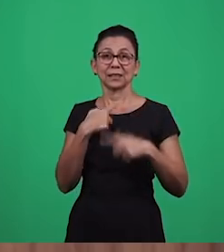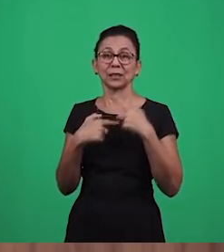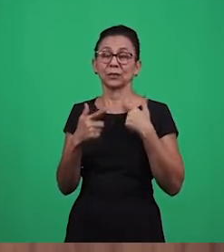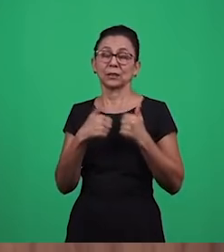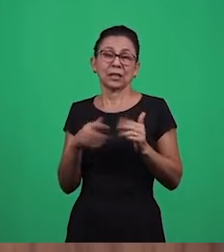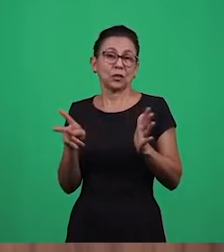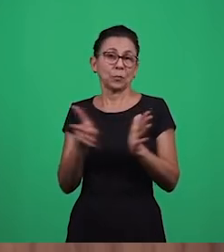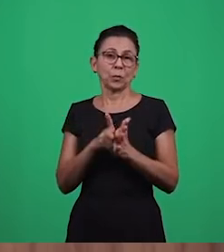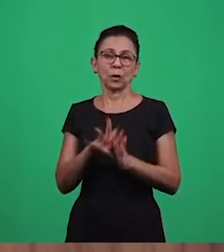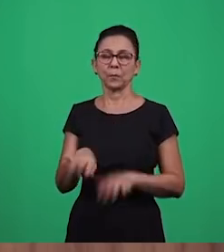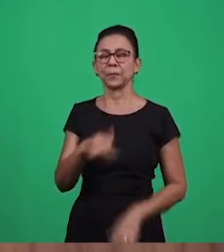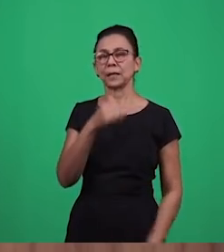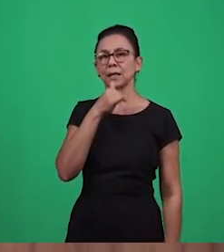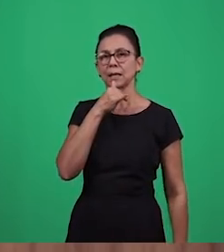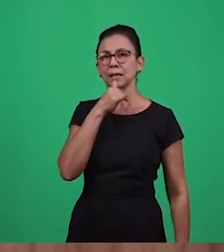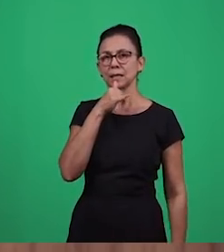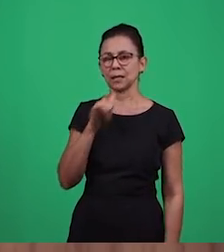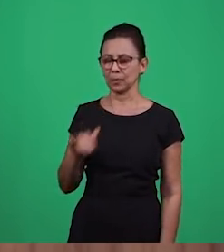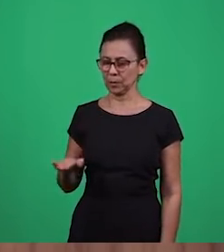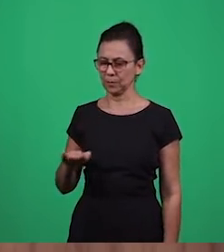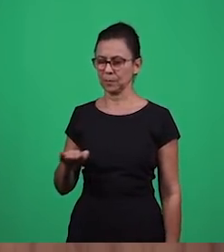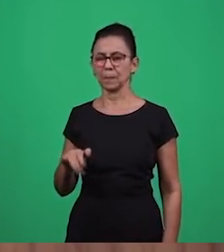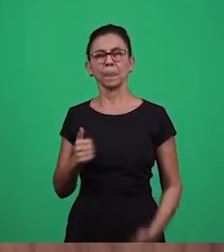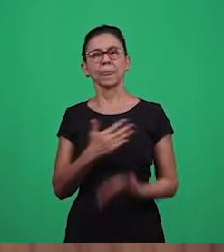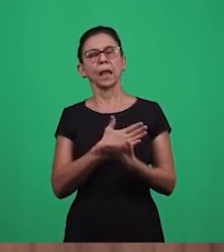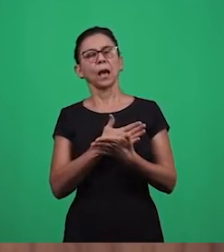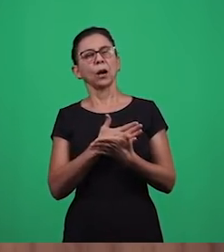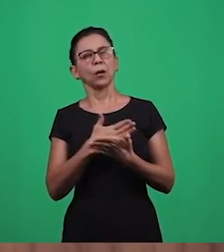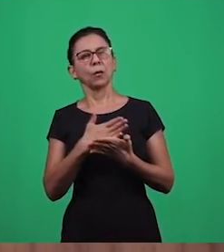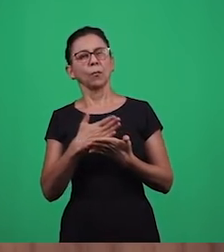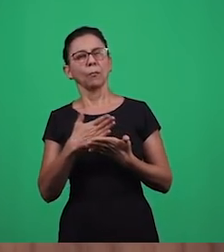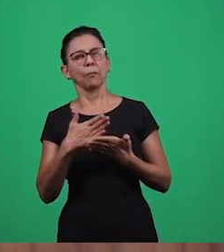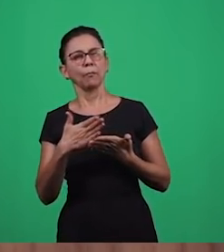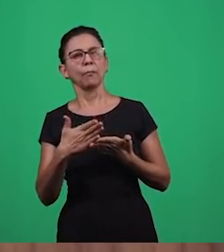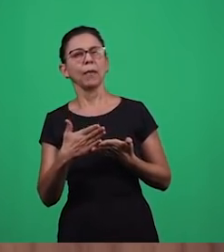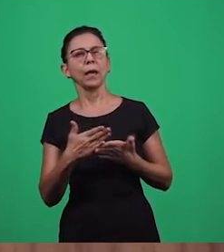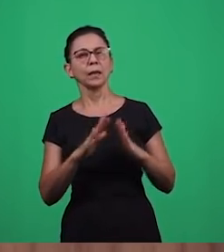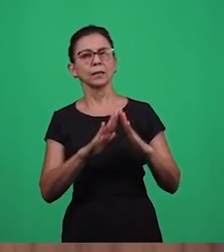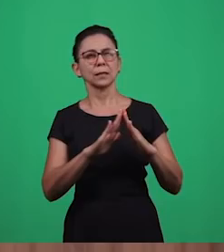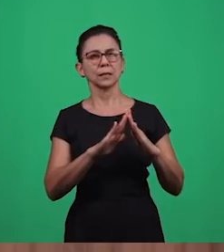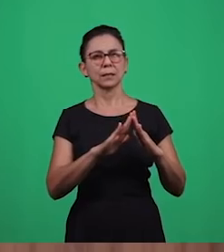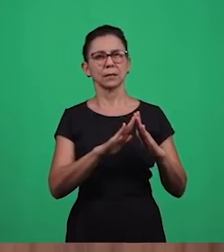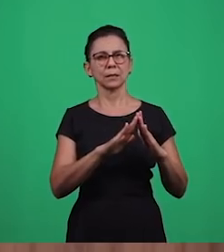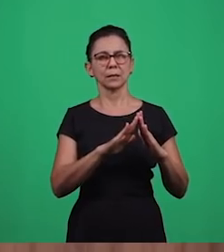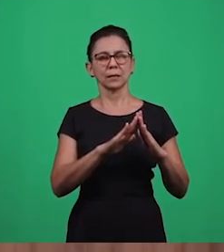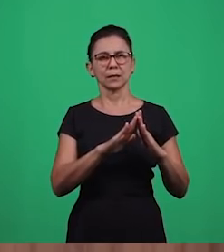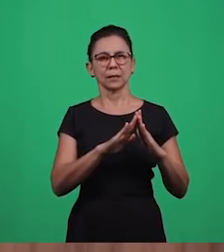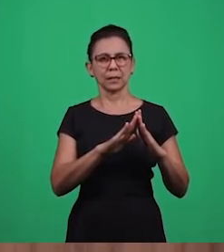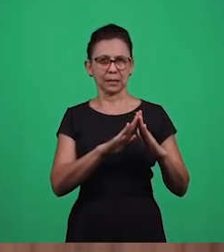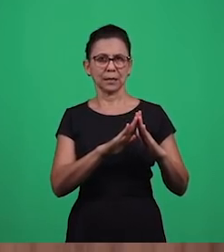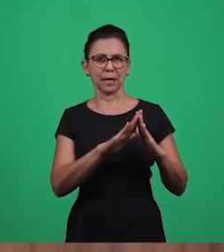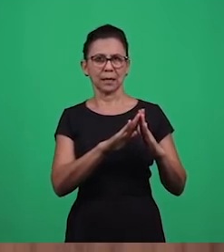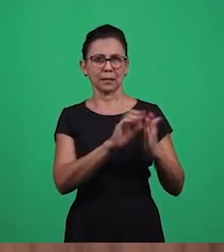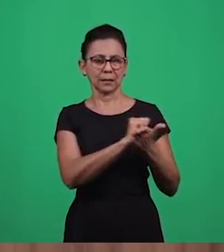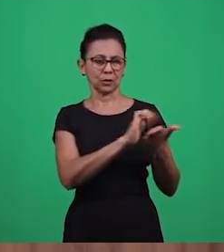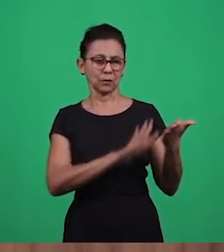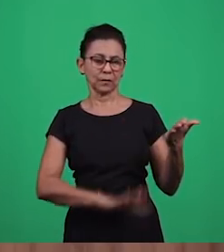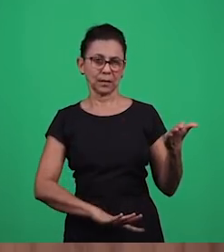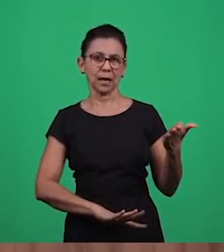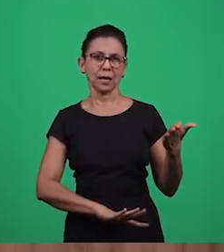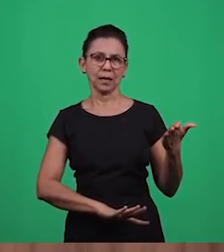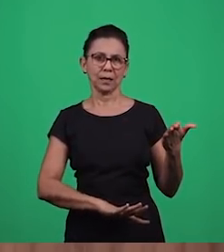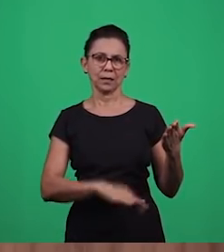voluntária. Por exemplo, quando o intermediário começa a fazer as suas atividades escolares em casa, porque